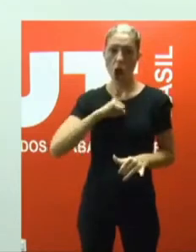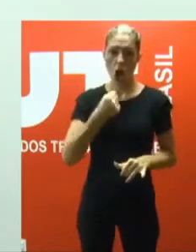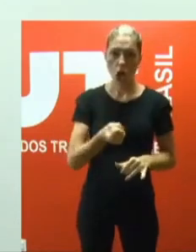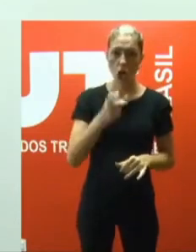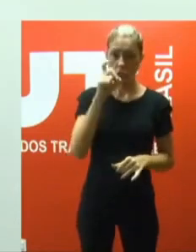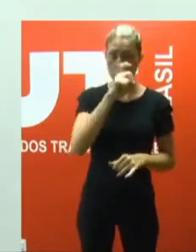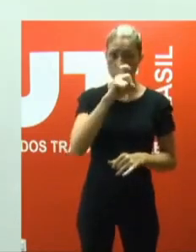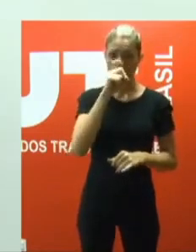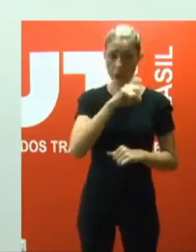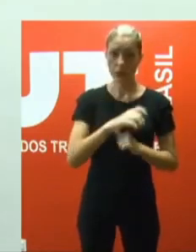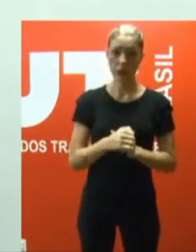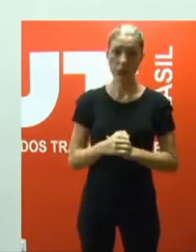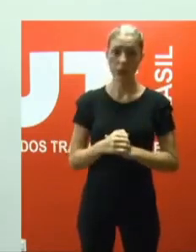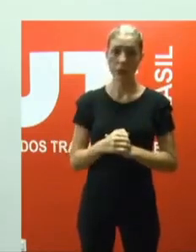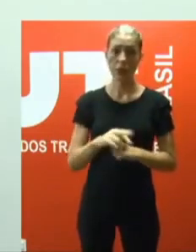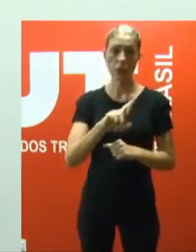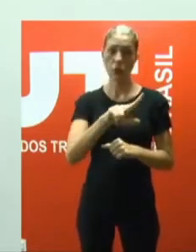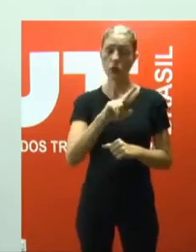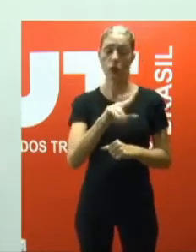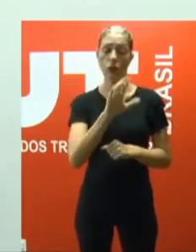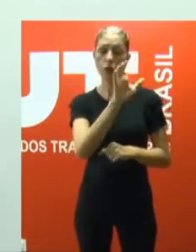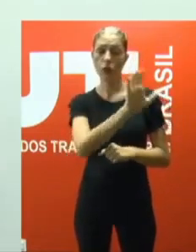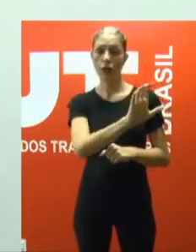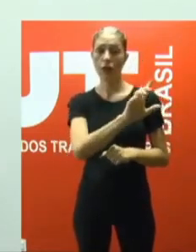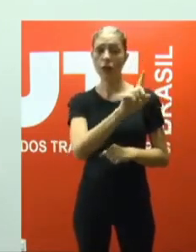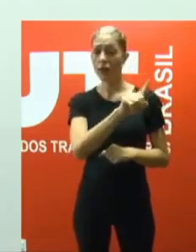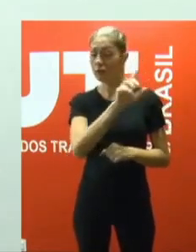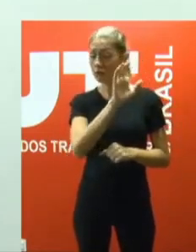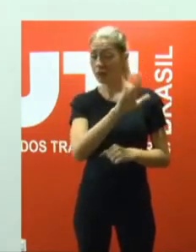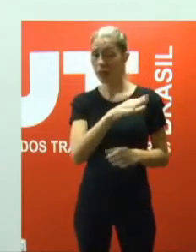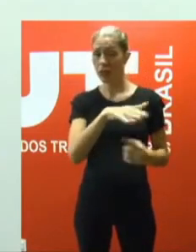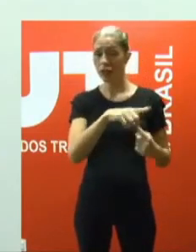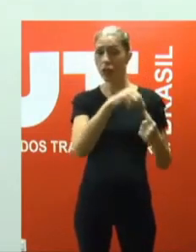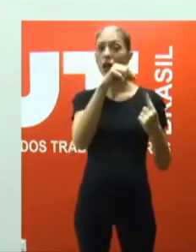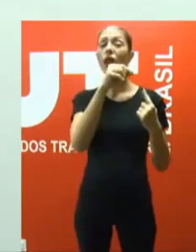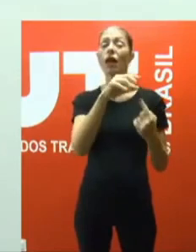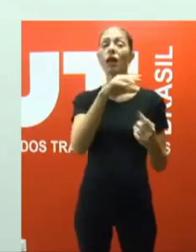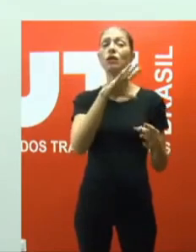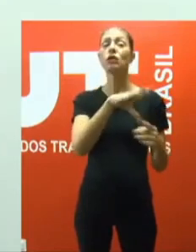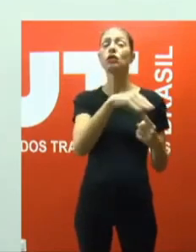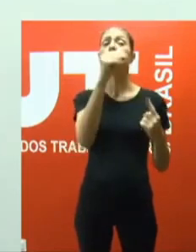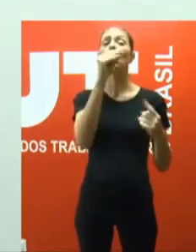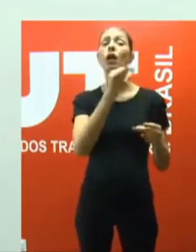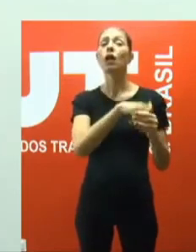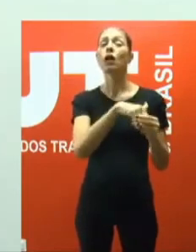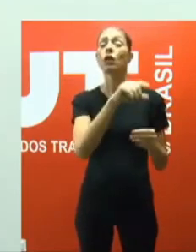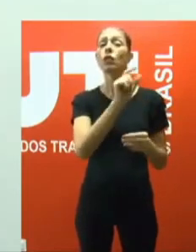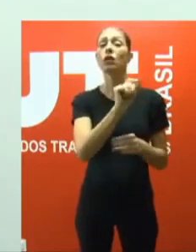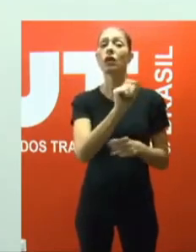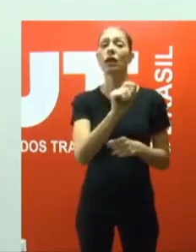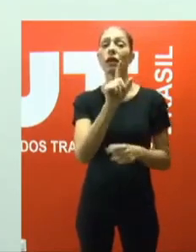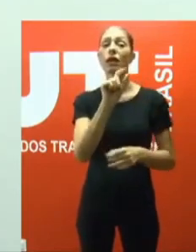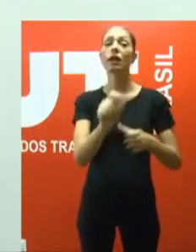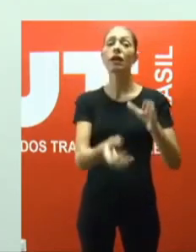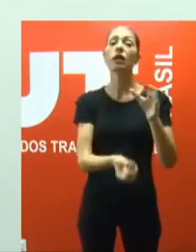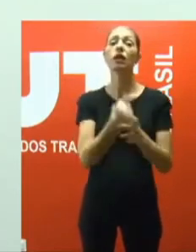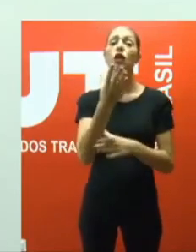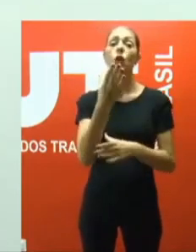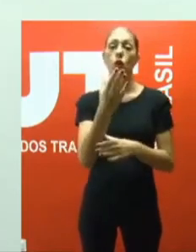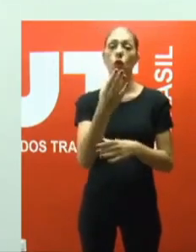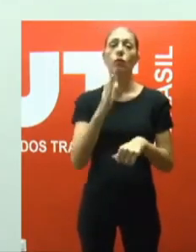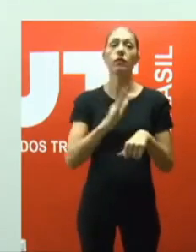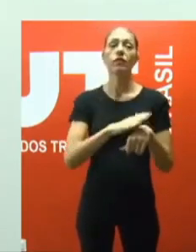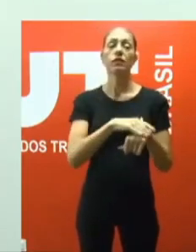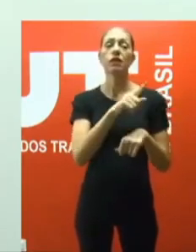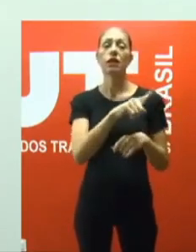mentiras. Mas é com ele, paciência, é ele que está aí. Ele foi eleito por quem? Quem é que criou o clima para eleger ele